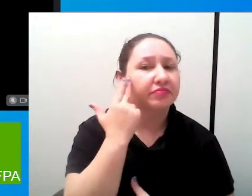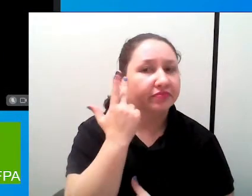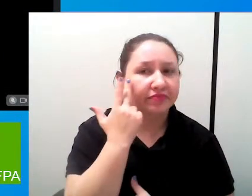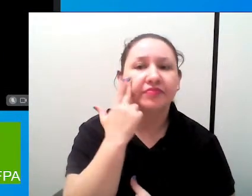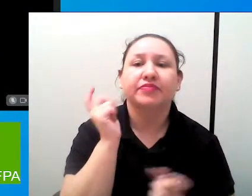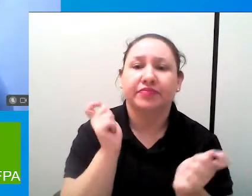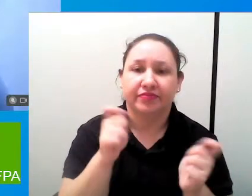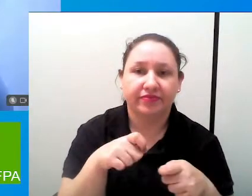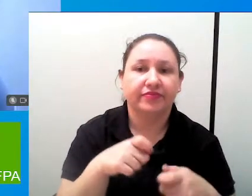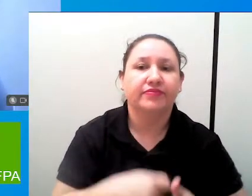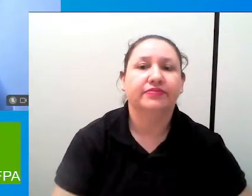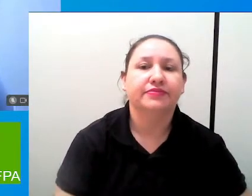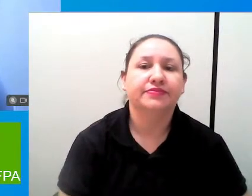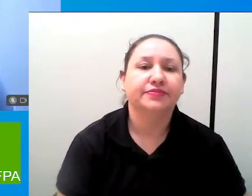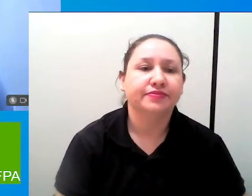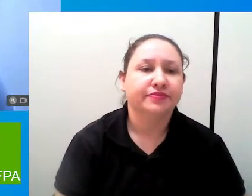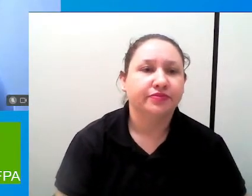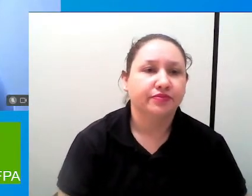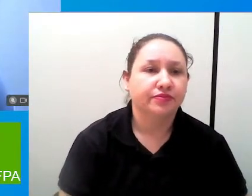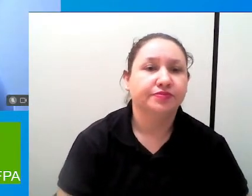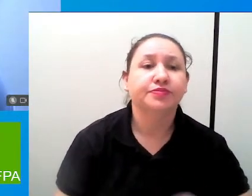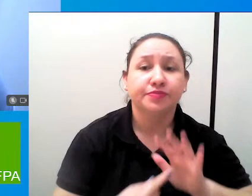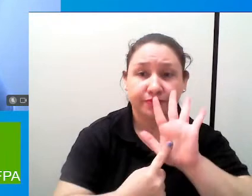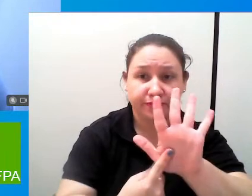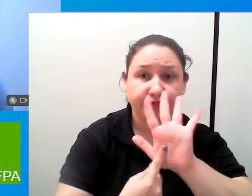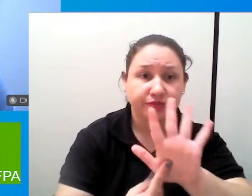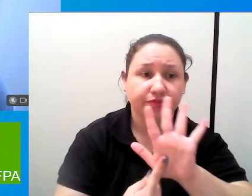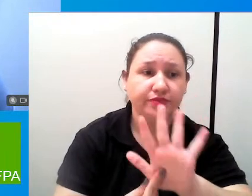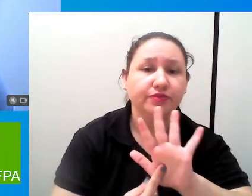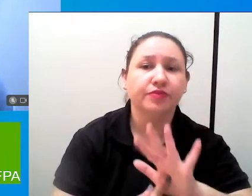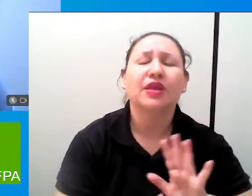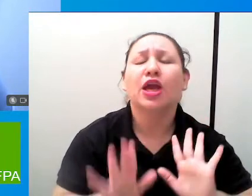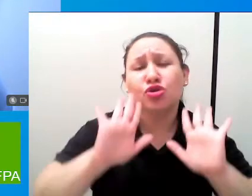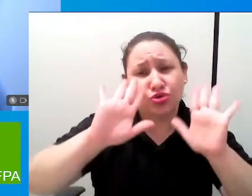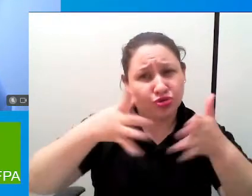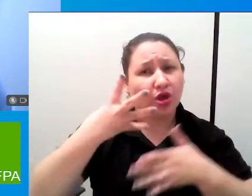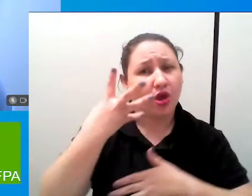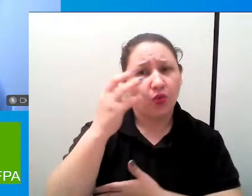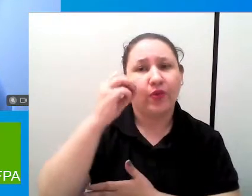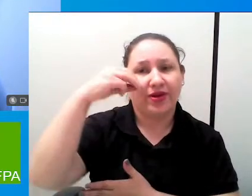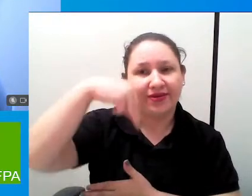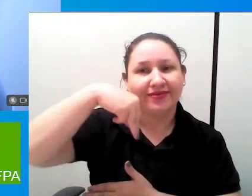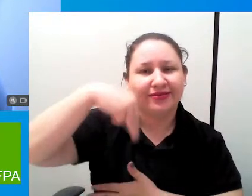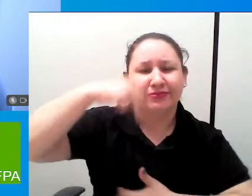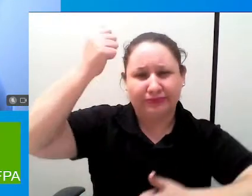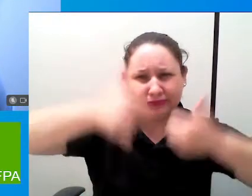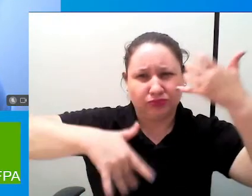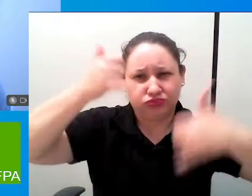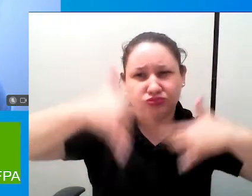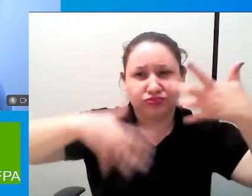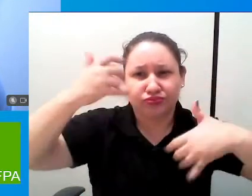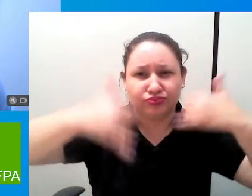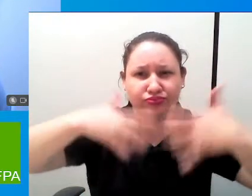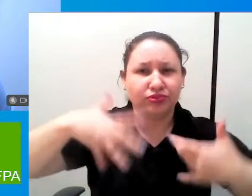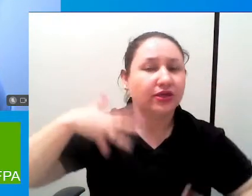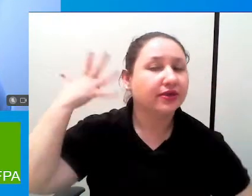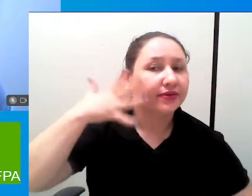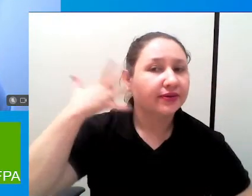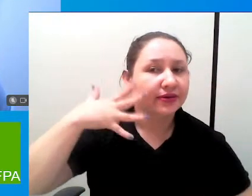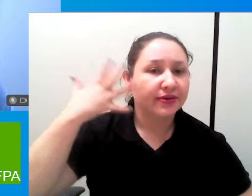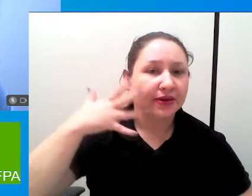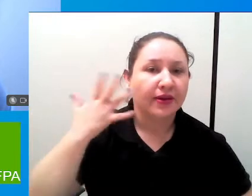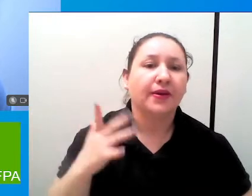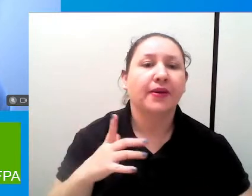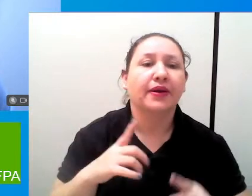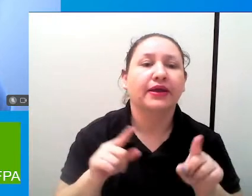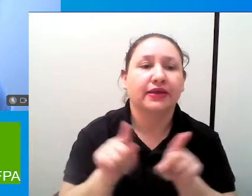Eu já estou com o tempo aqui dos 40 minutos estourado. Eu até coloquei algumas experiências, mas como nós teremos outros